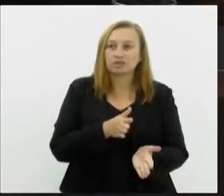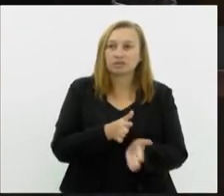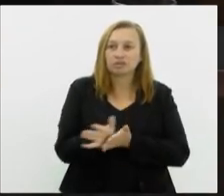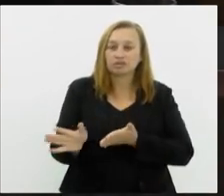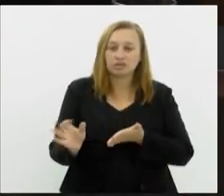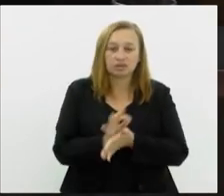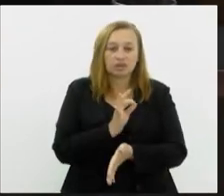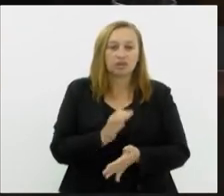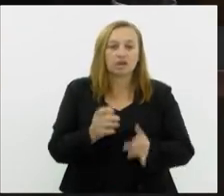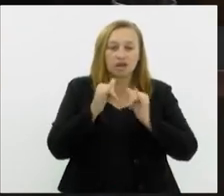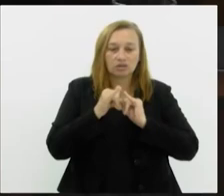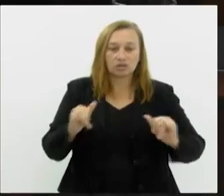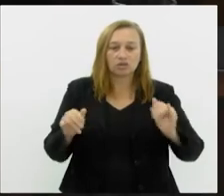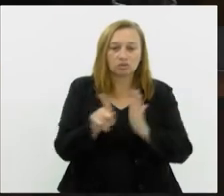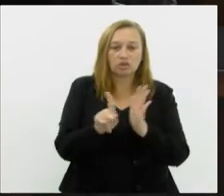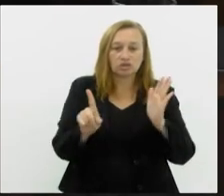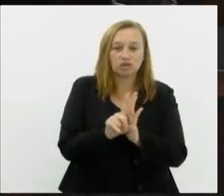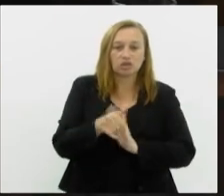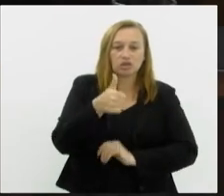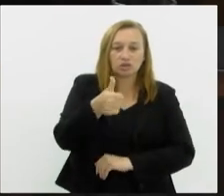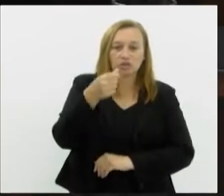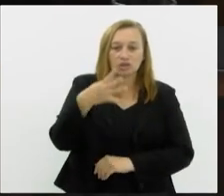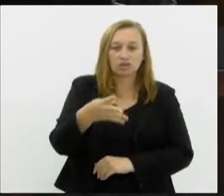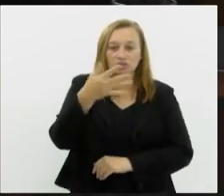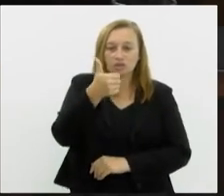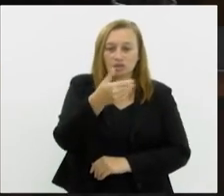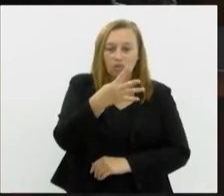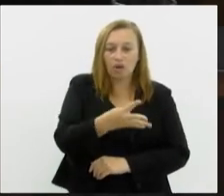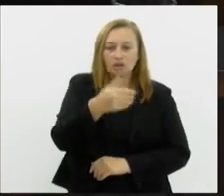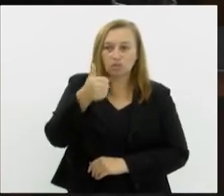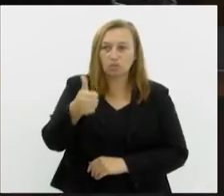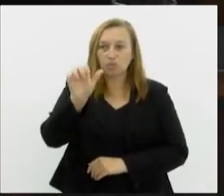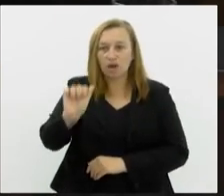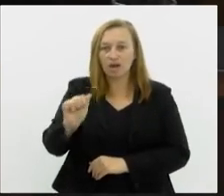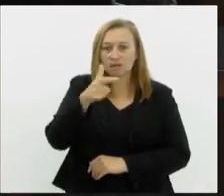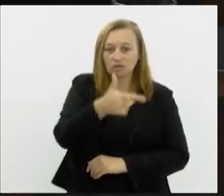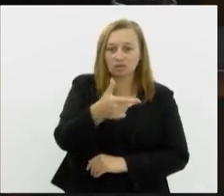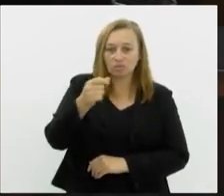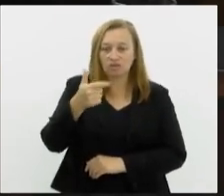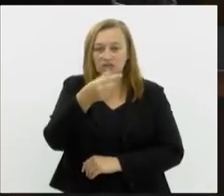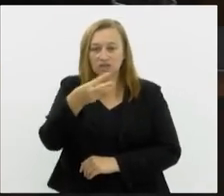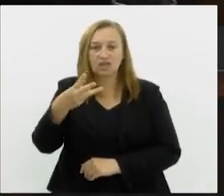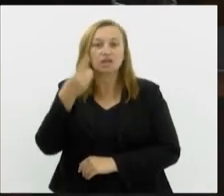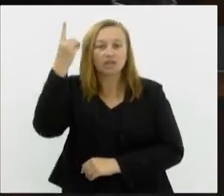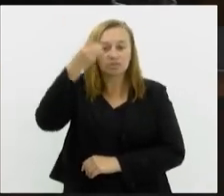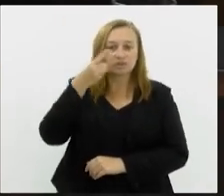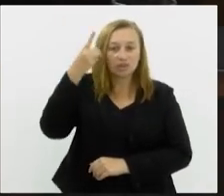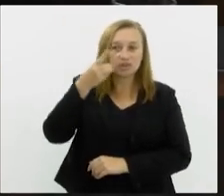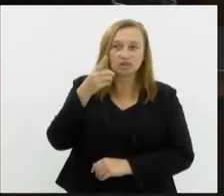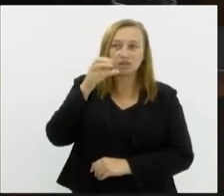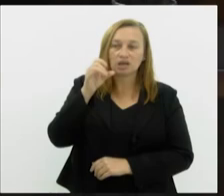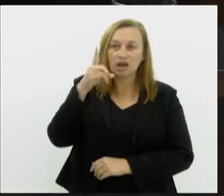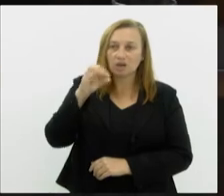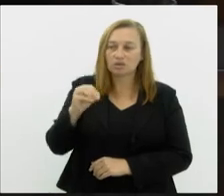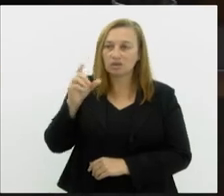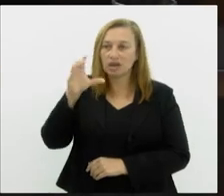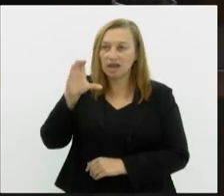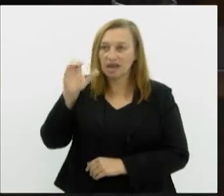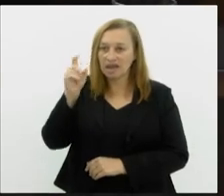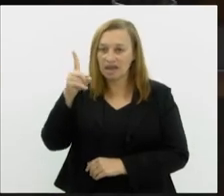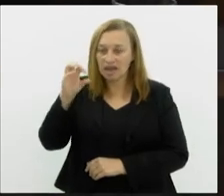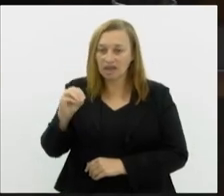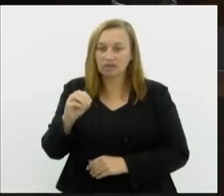autógrafo. Anuncio o projeto de lei número 1441-A de 23, de autoria do deputado Cláudio Caiado, que impõe